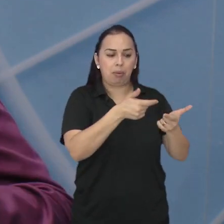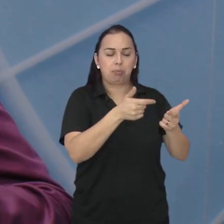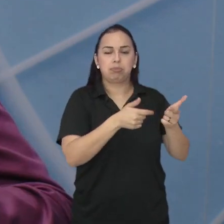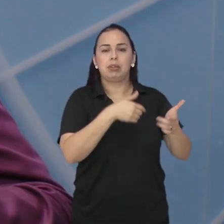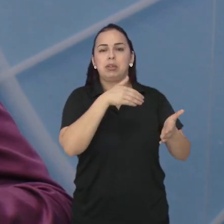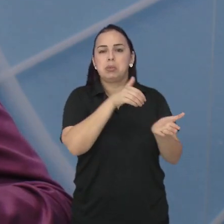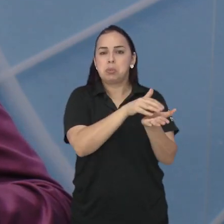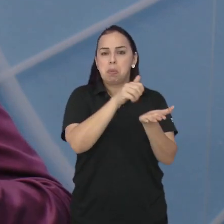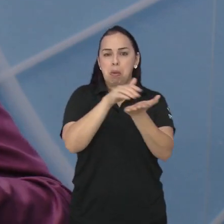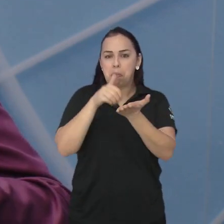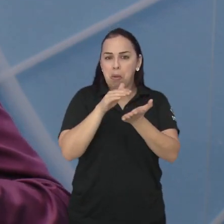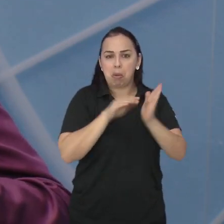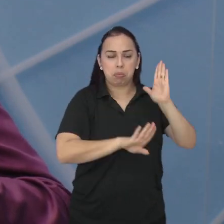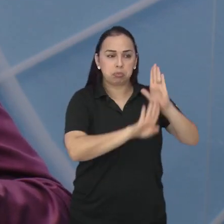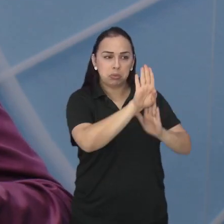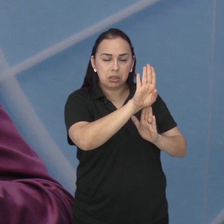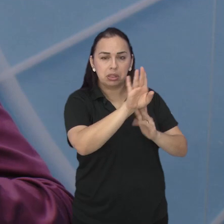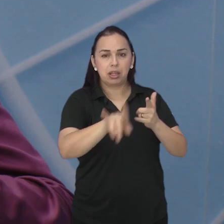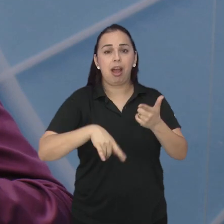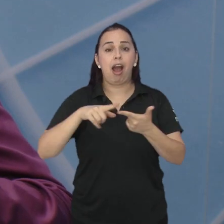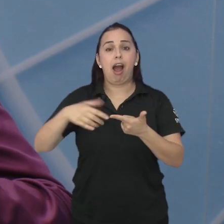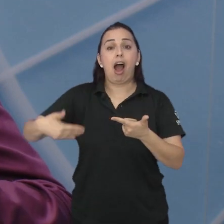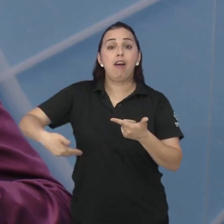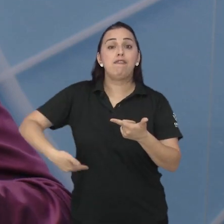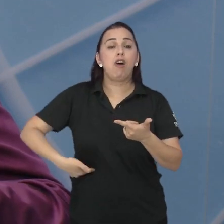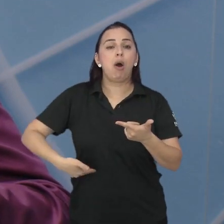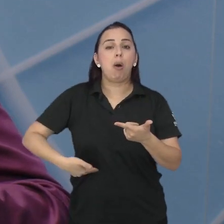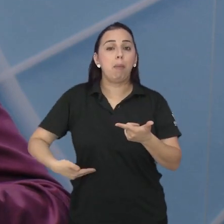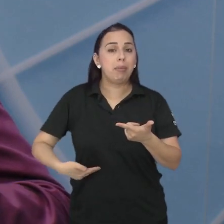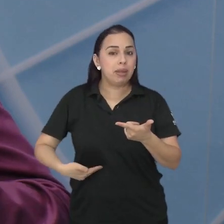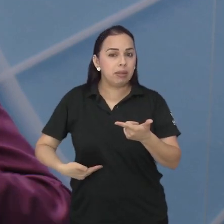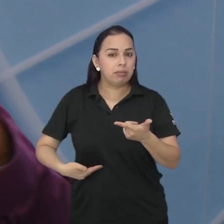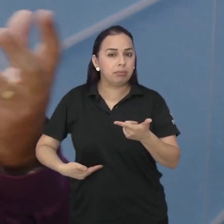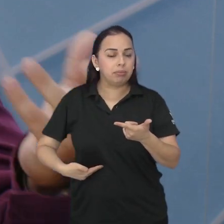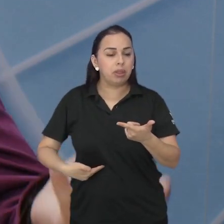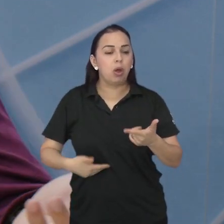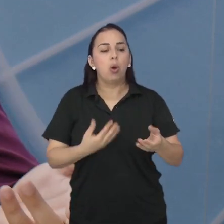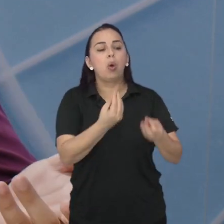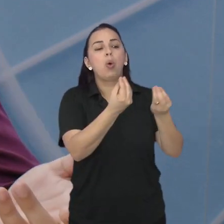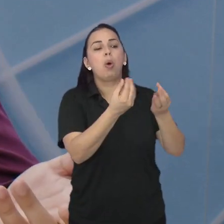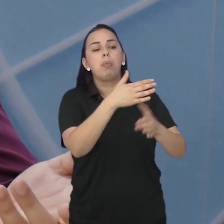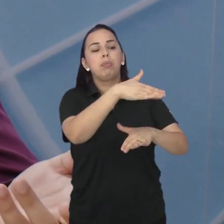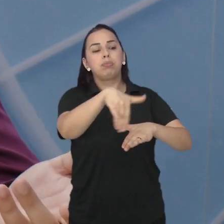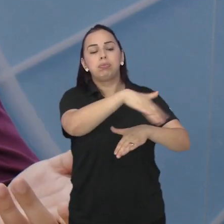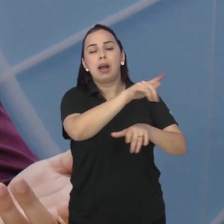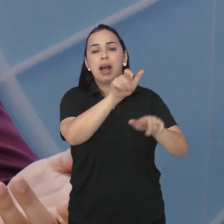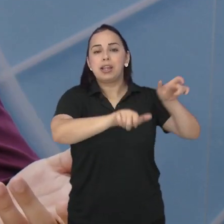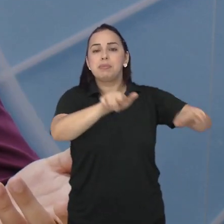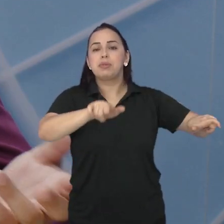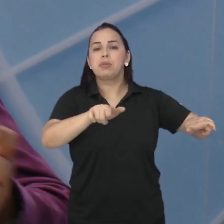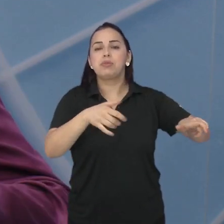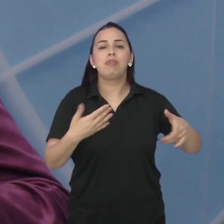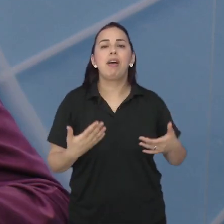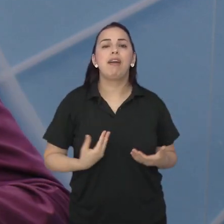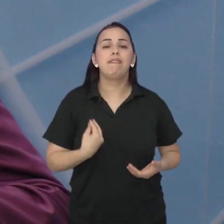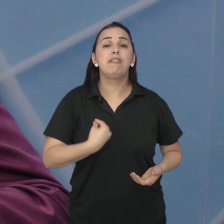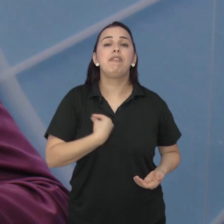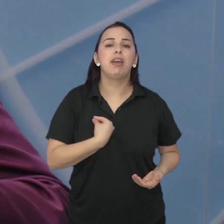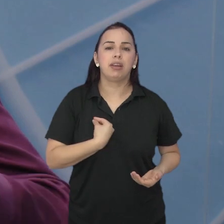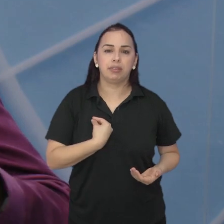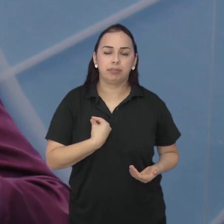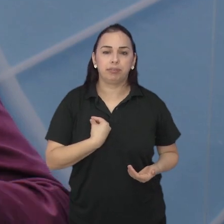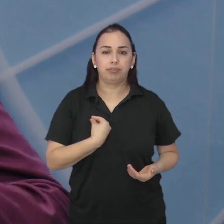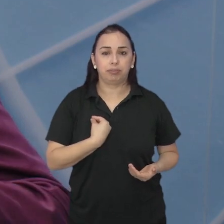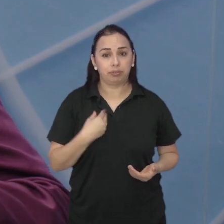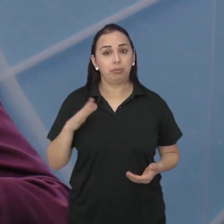pode descartar também. Como que essas famílias vão conseguir sobreviver ou até viver? E a gente tem